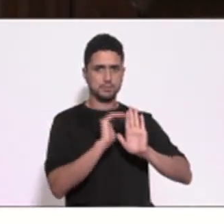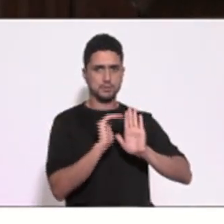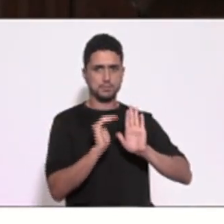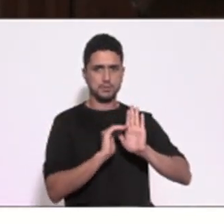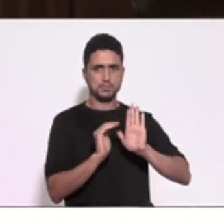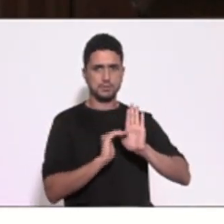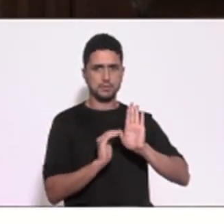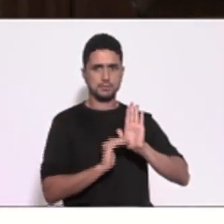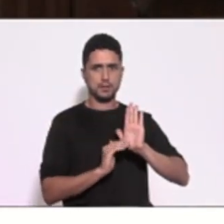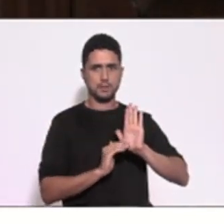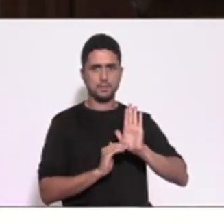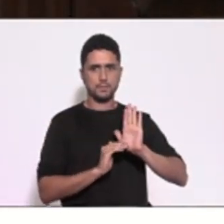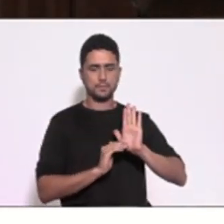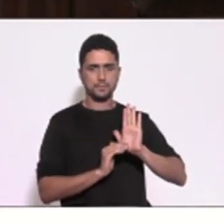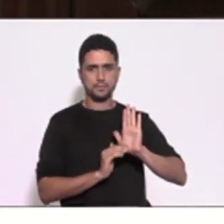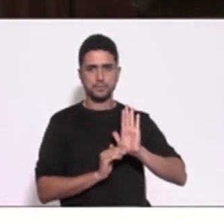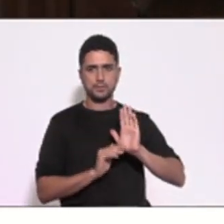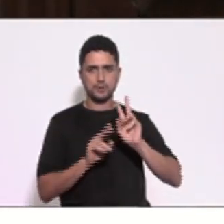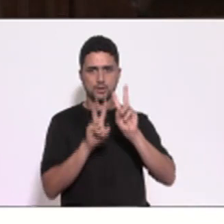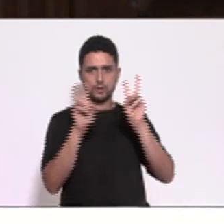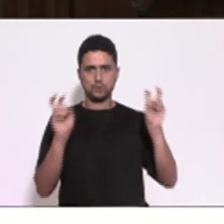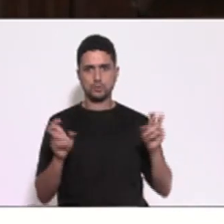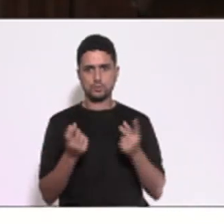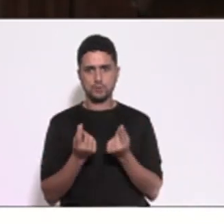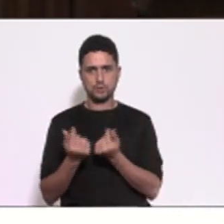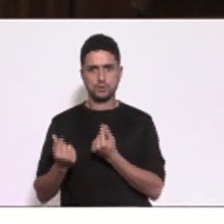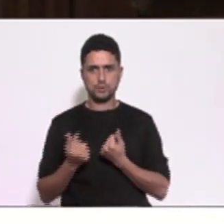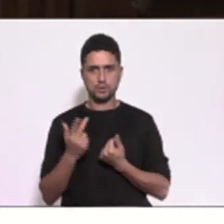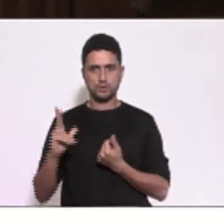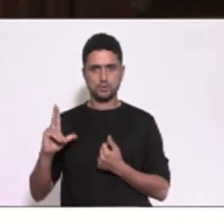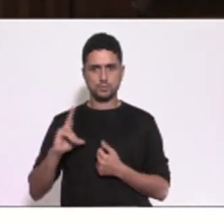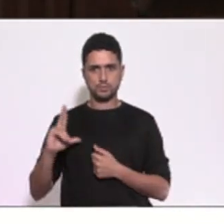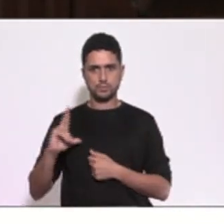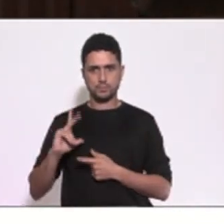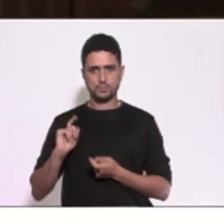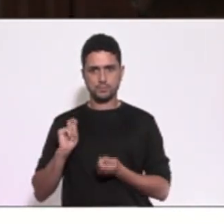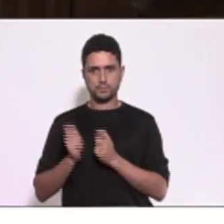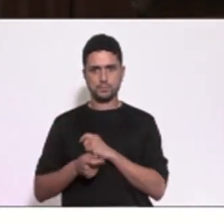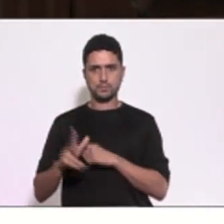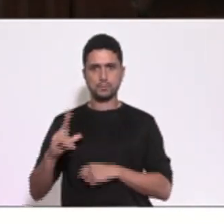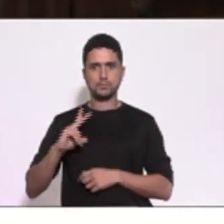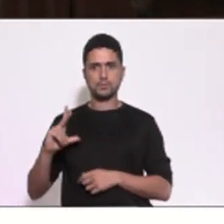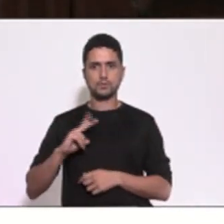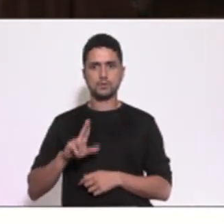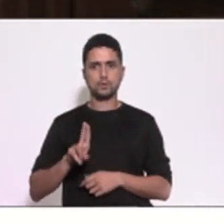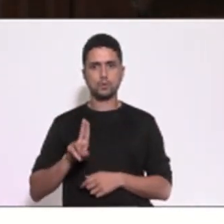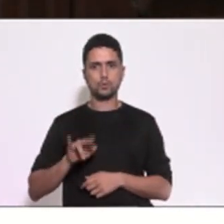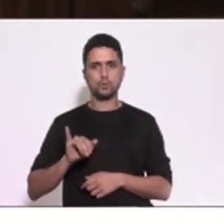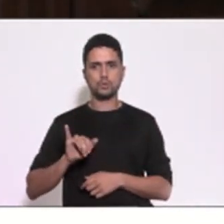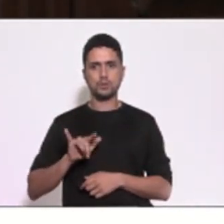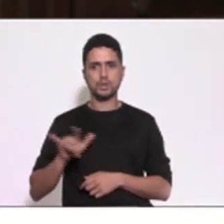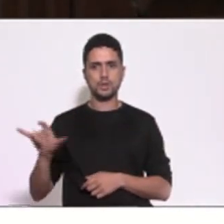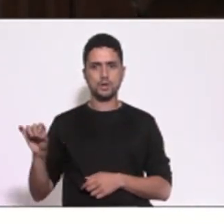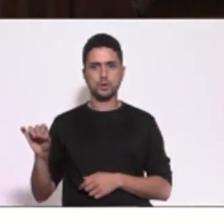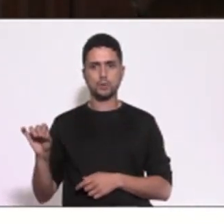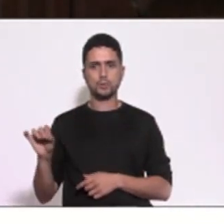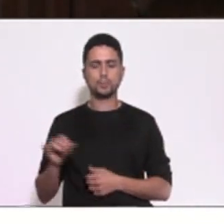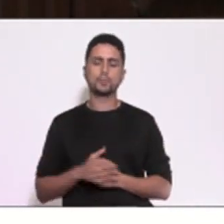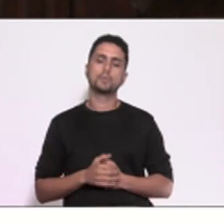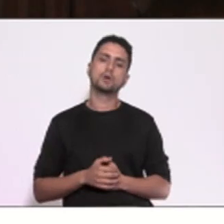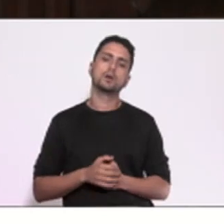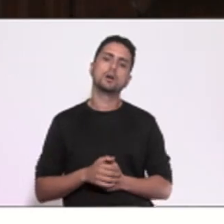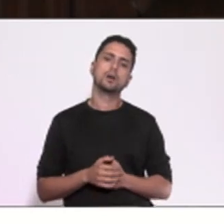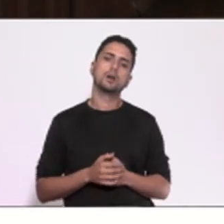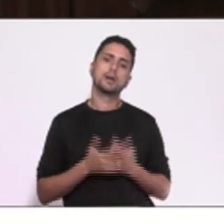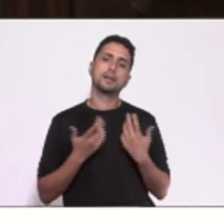do Programa de Privatizações da União, quer brecar